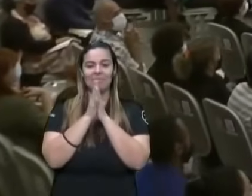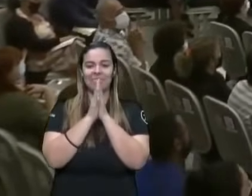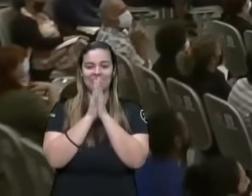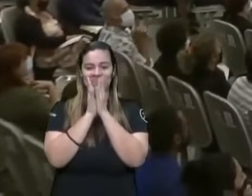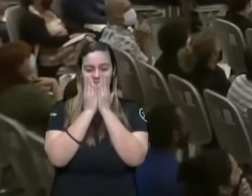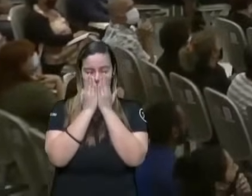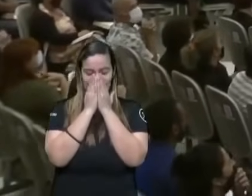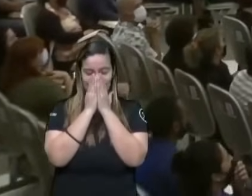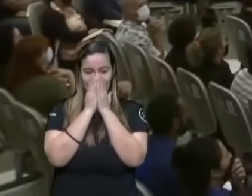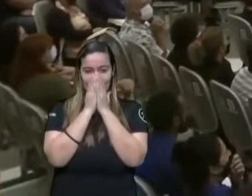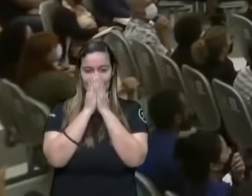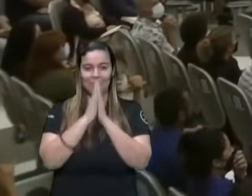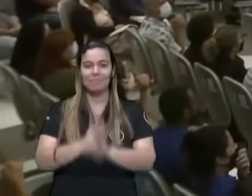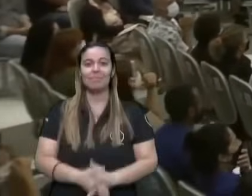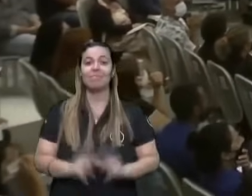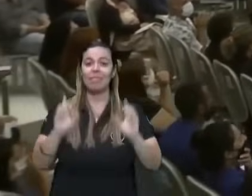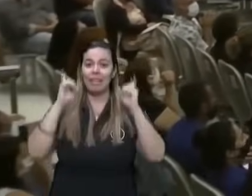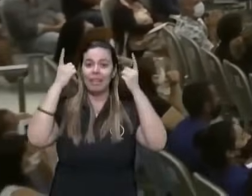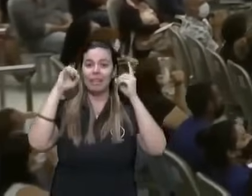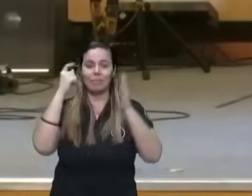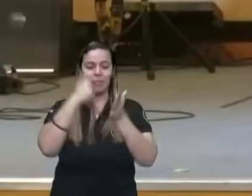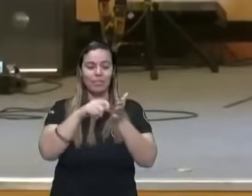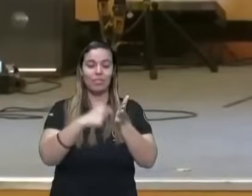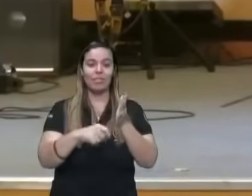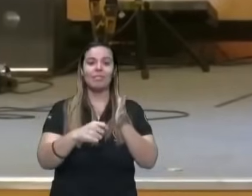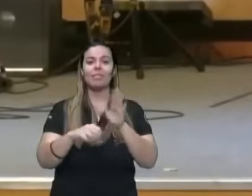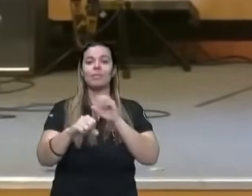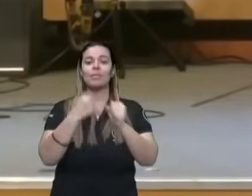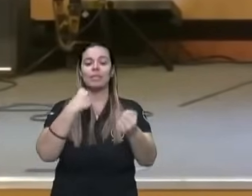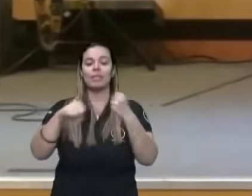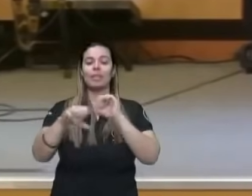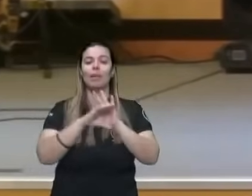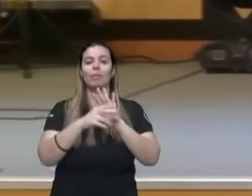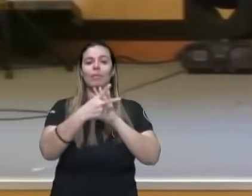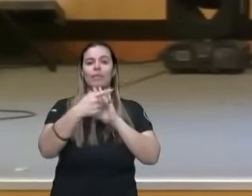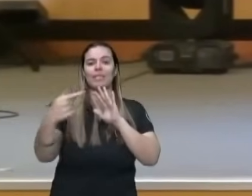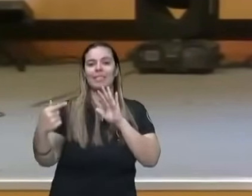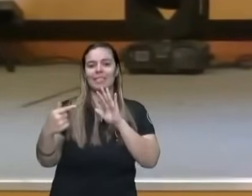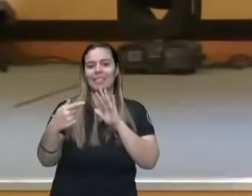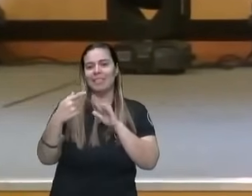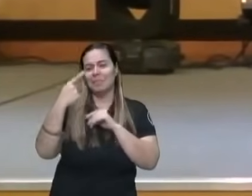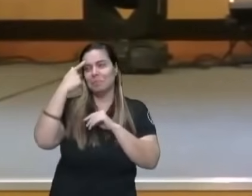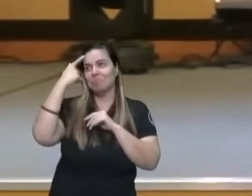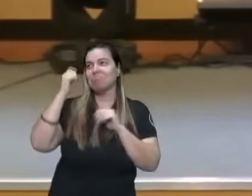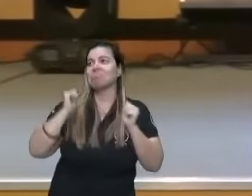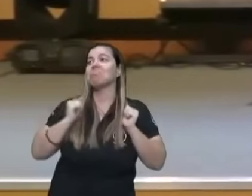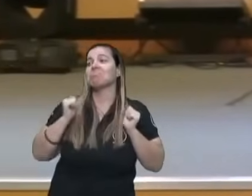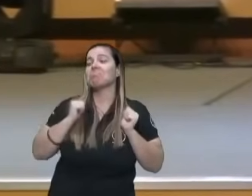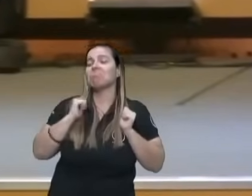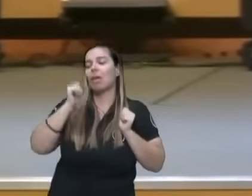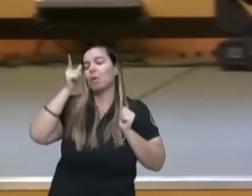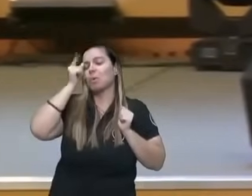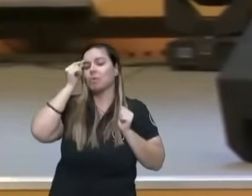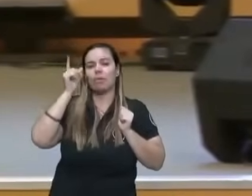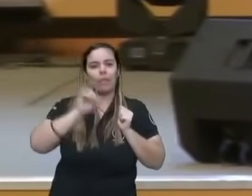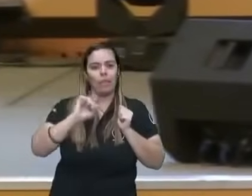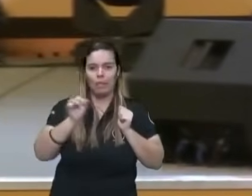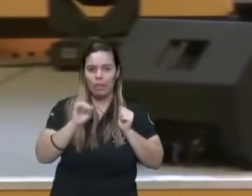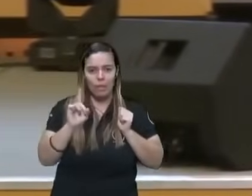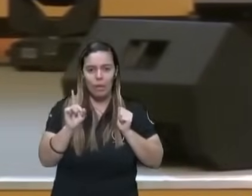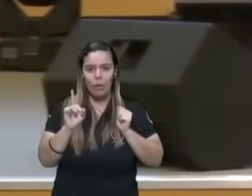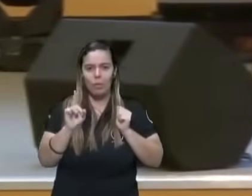Você pensa que Davi escreveu o Salmo 27 quando? Quando ele estava numa boa? Não. Ele estava atrás